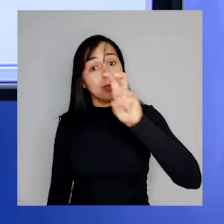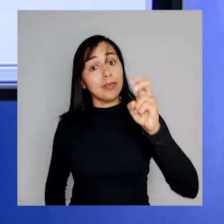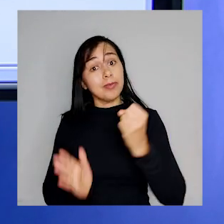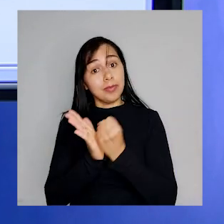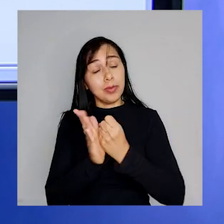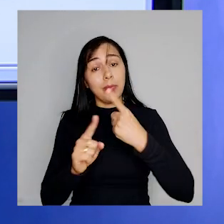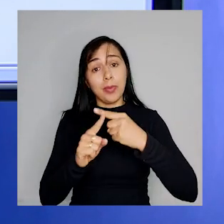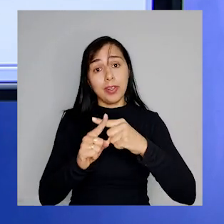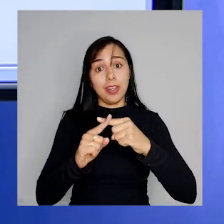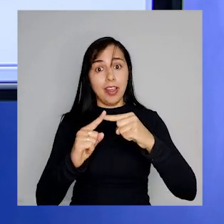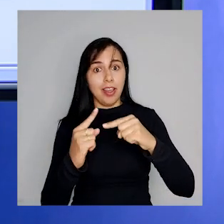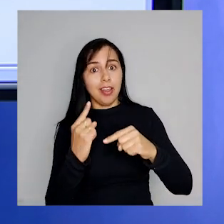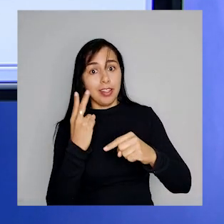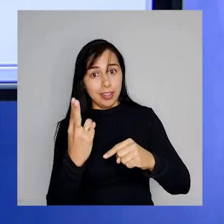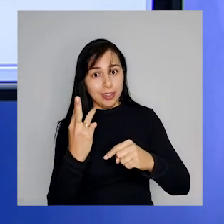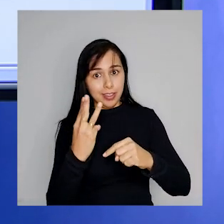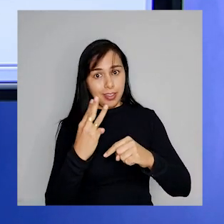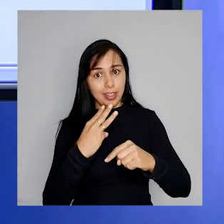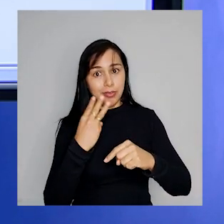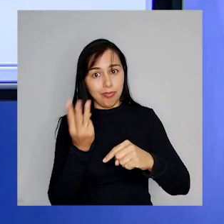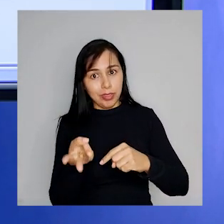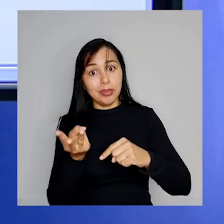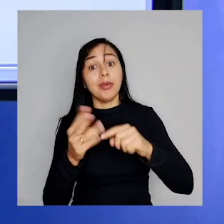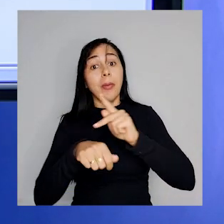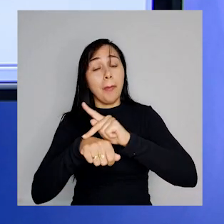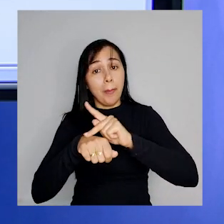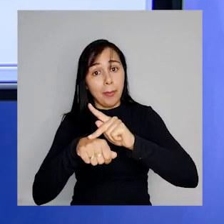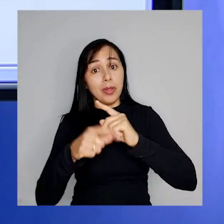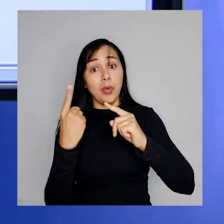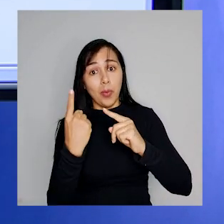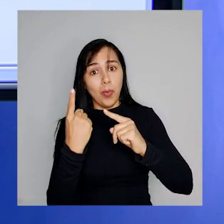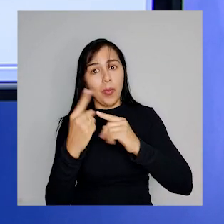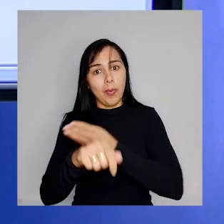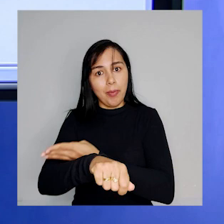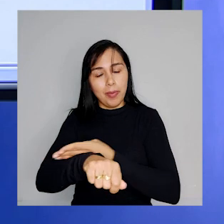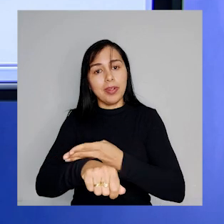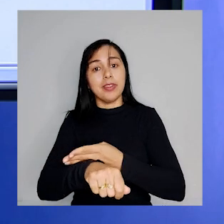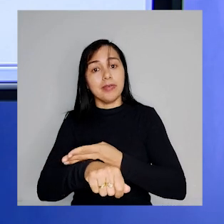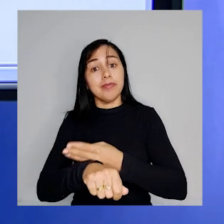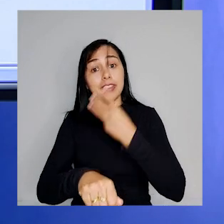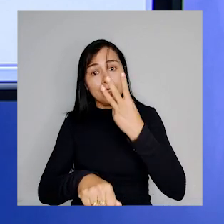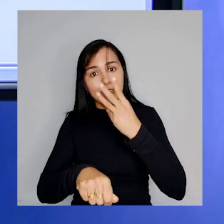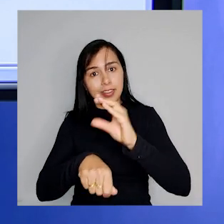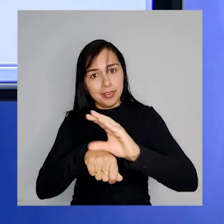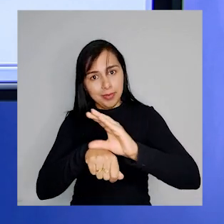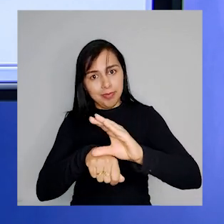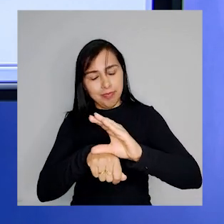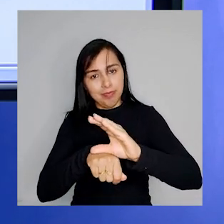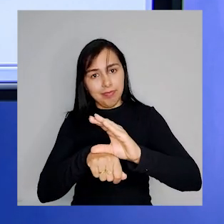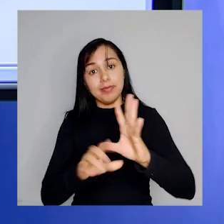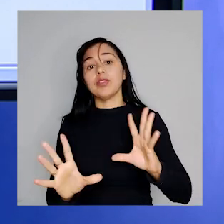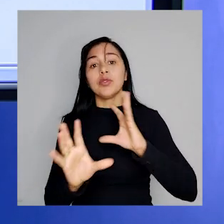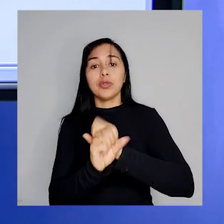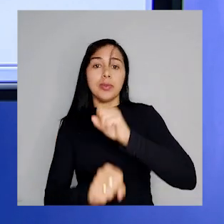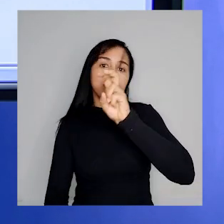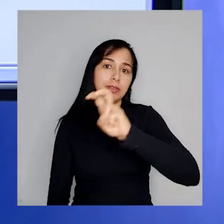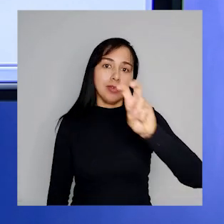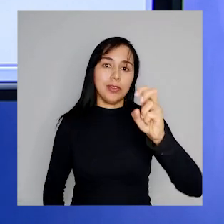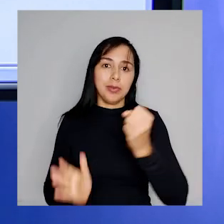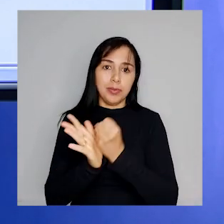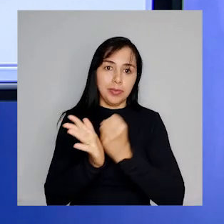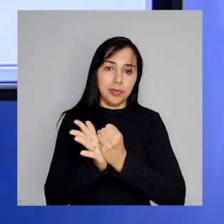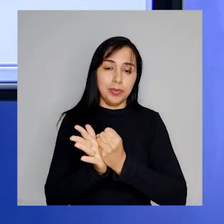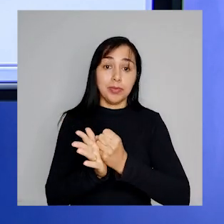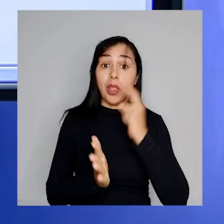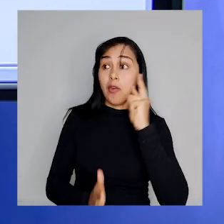55 pontos ao derrubar 3 pinos pretos, um branco e 3 cinzas. Certo. E aqui